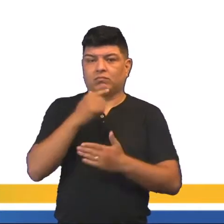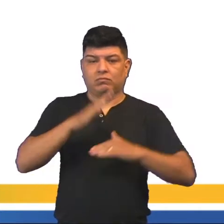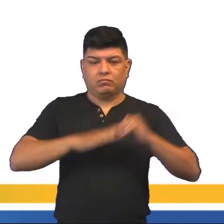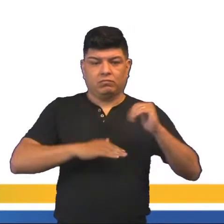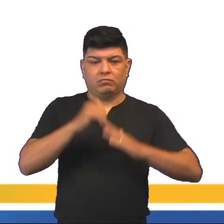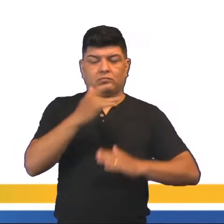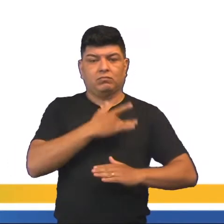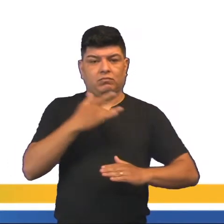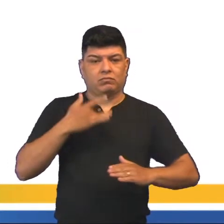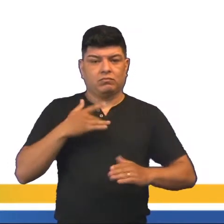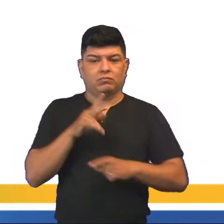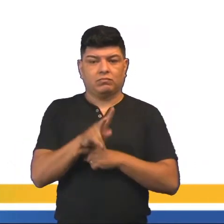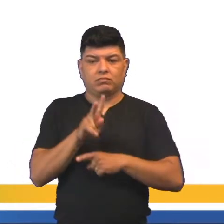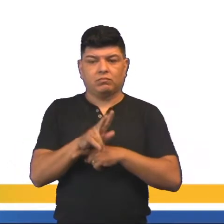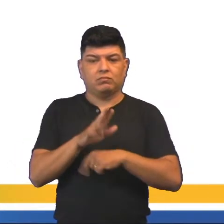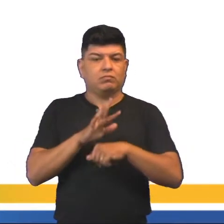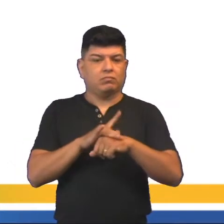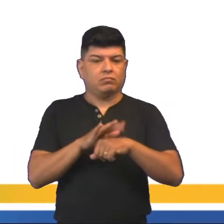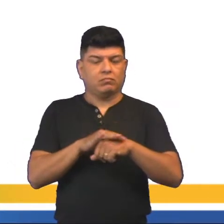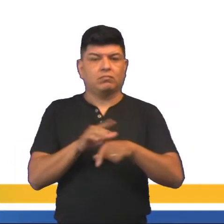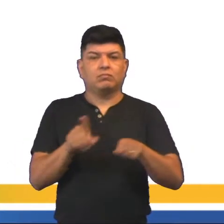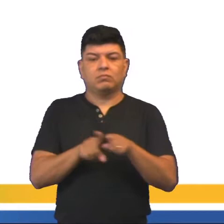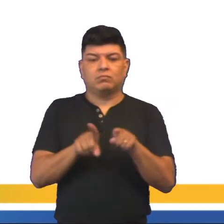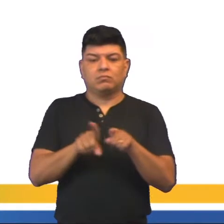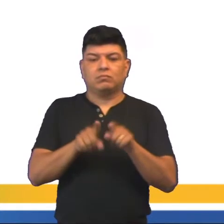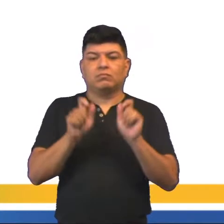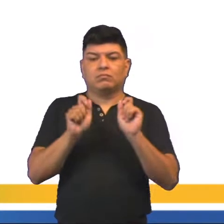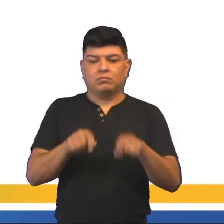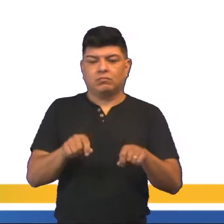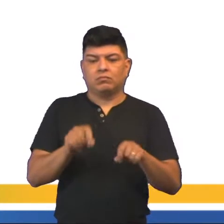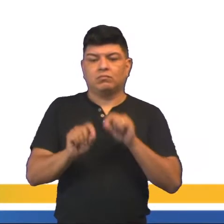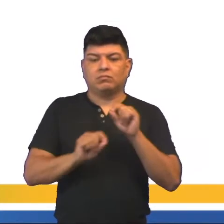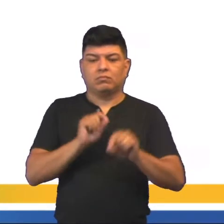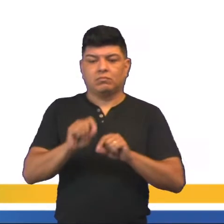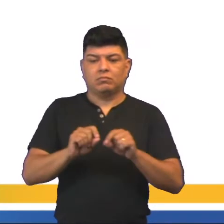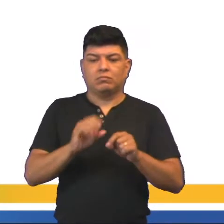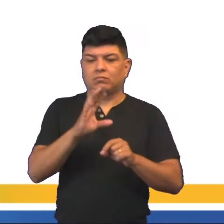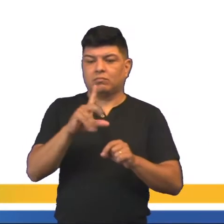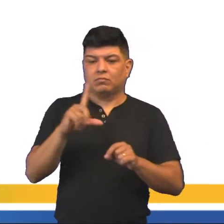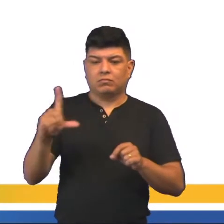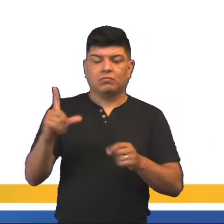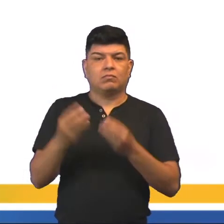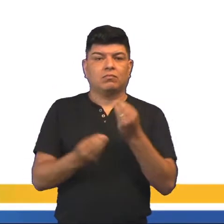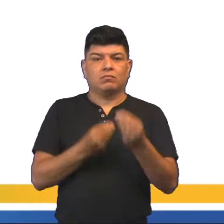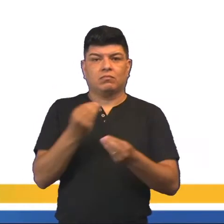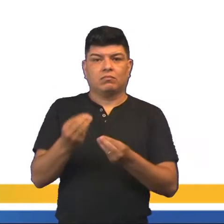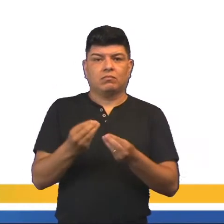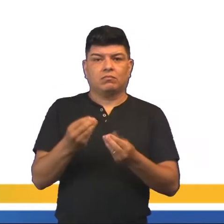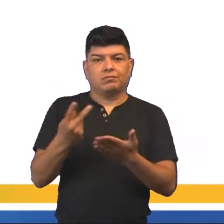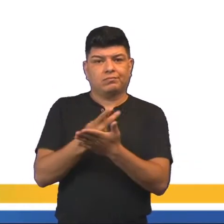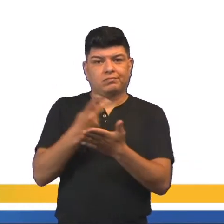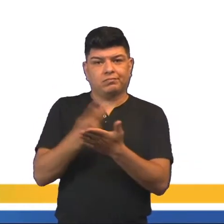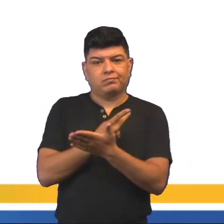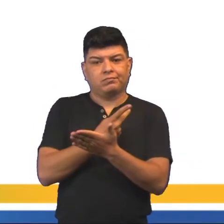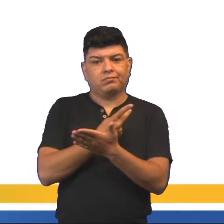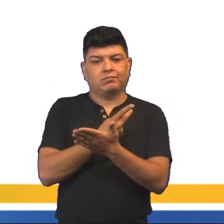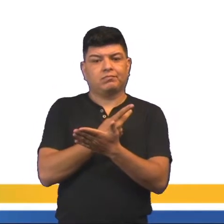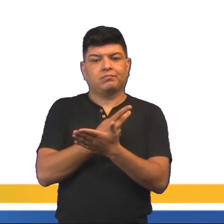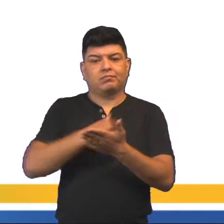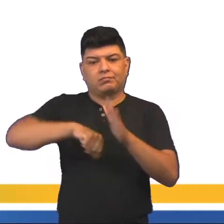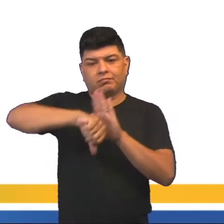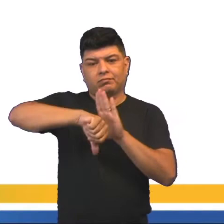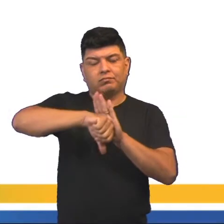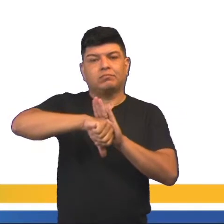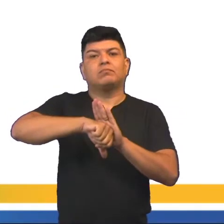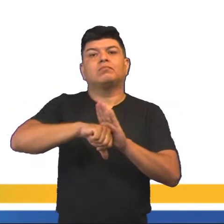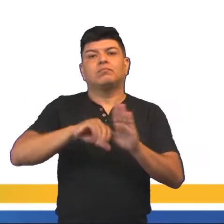profissionais de saúde para tratar doenças, como podem ser também aquelas classificadas como ilícitas, ou seja,